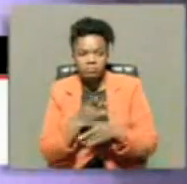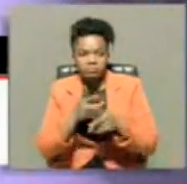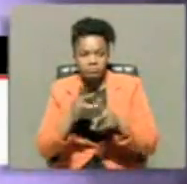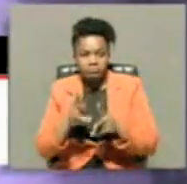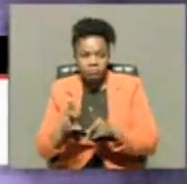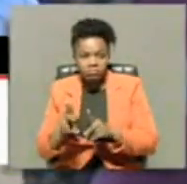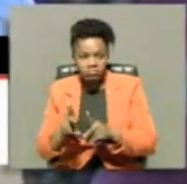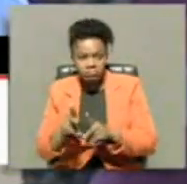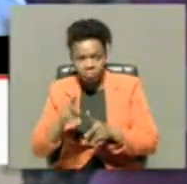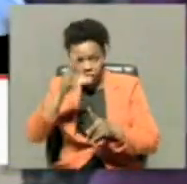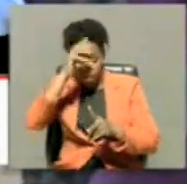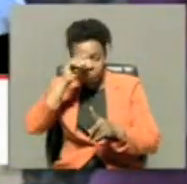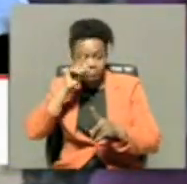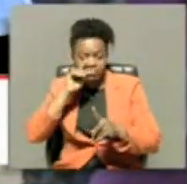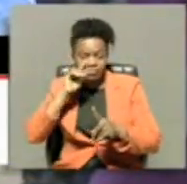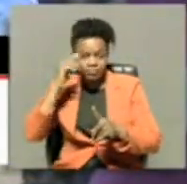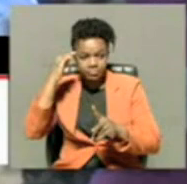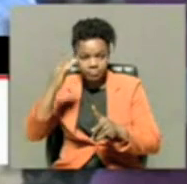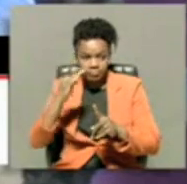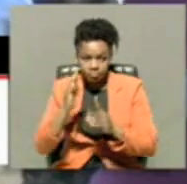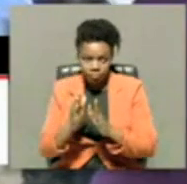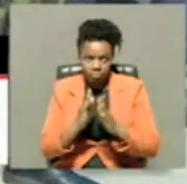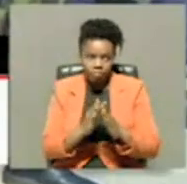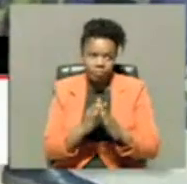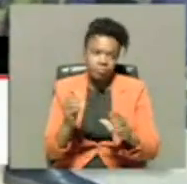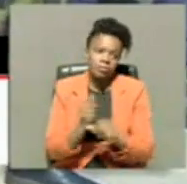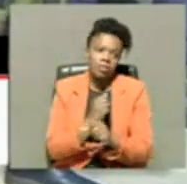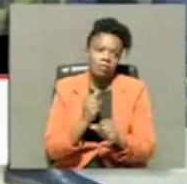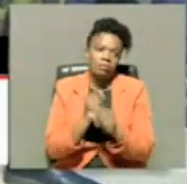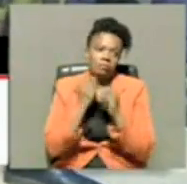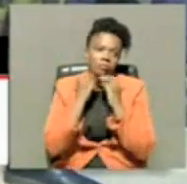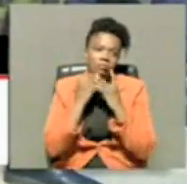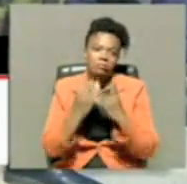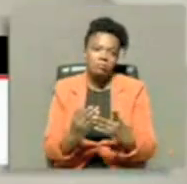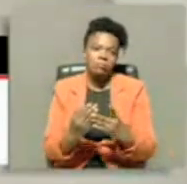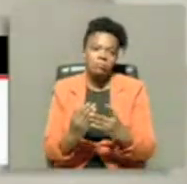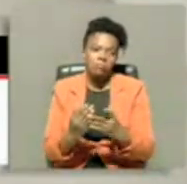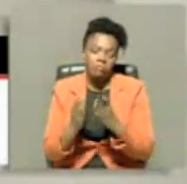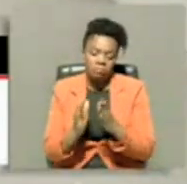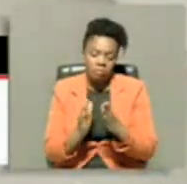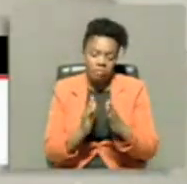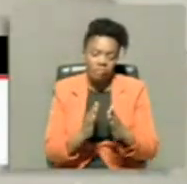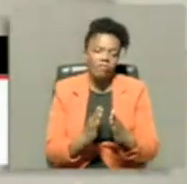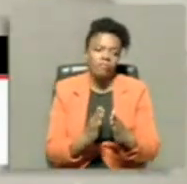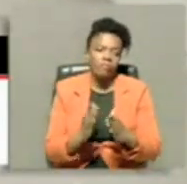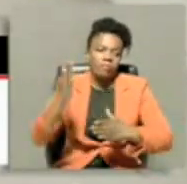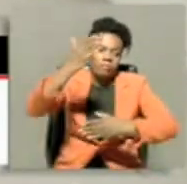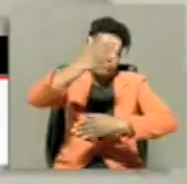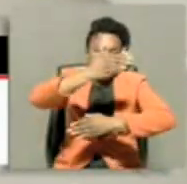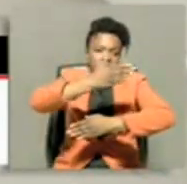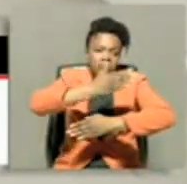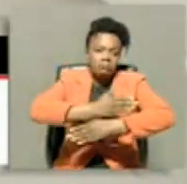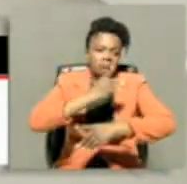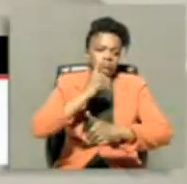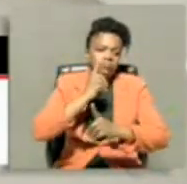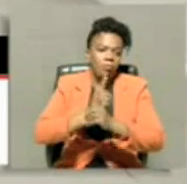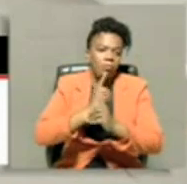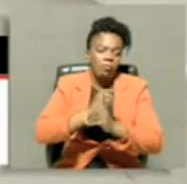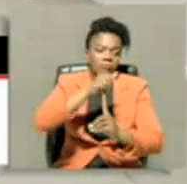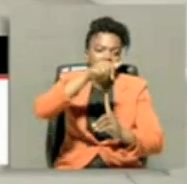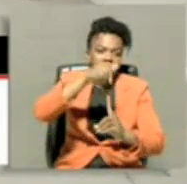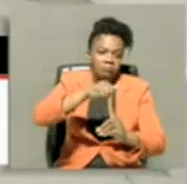Agentes preparados para mais uma missão. Garantir a ordem e tranquilidade públicas durante a 4ª edição da